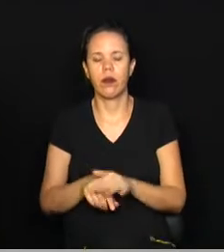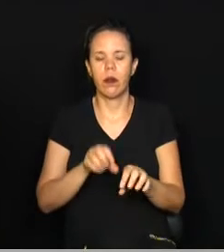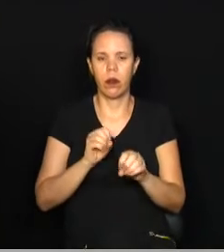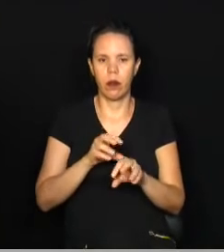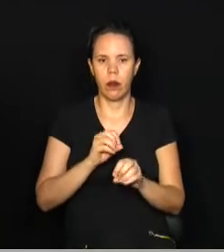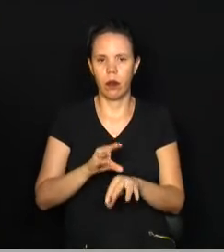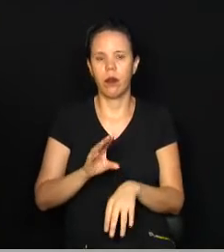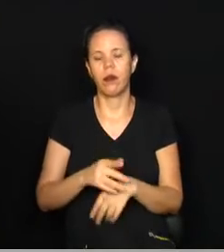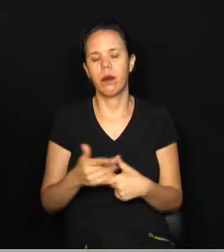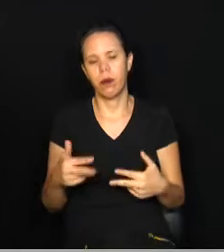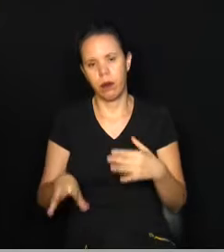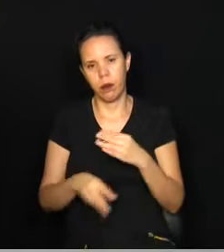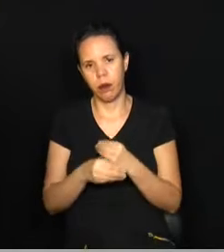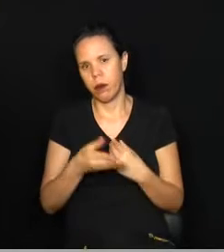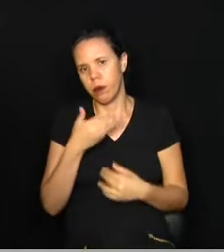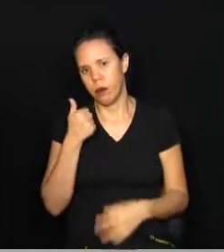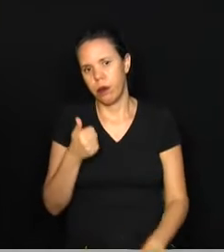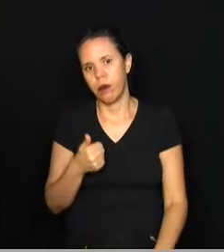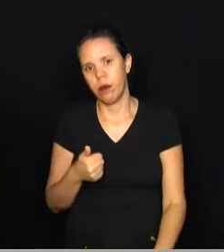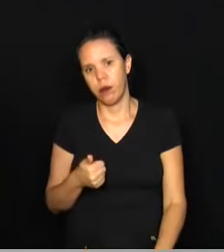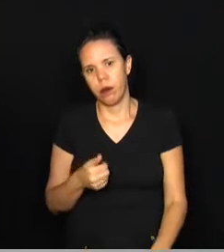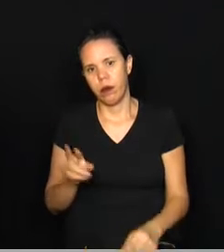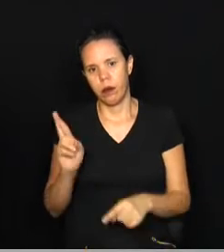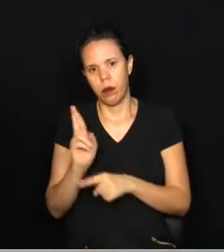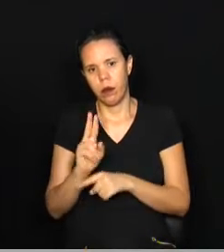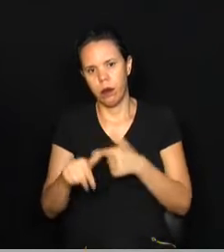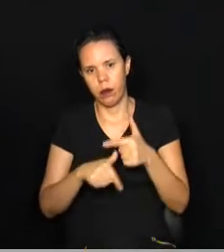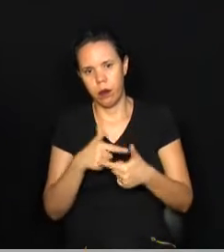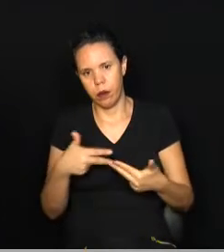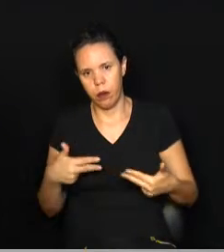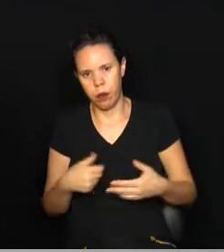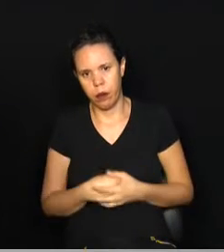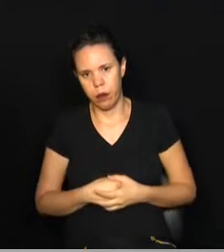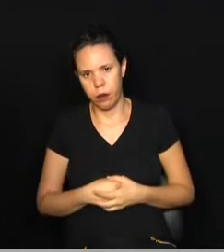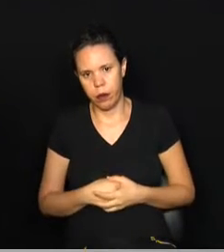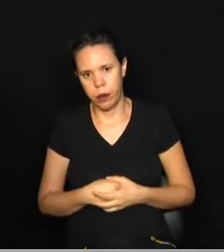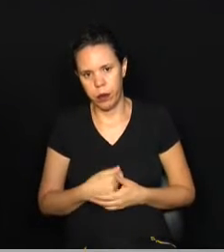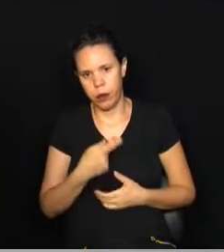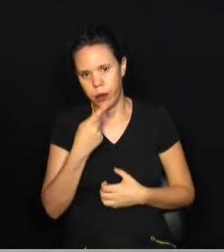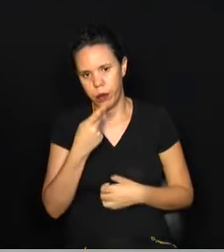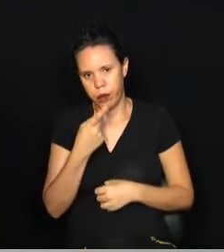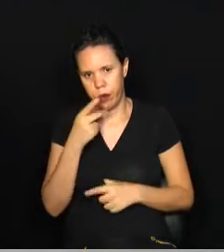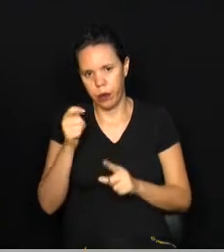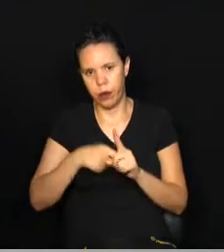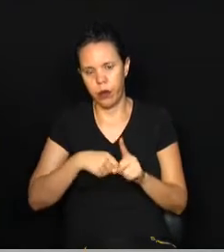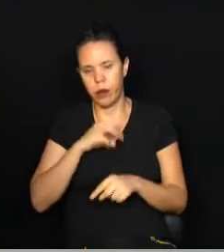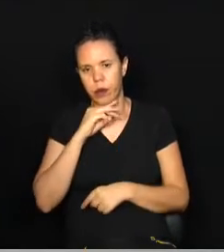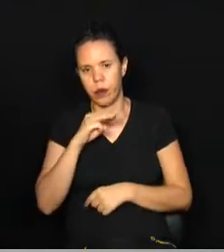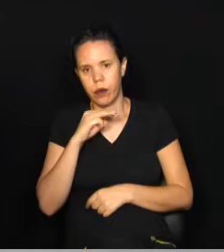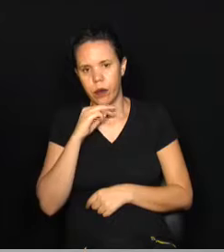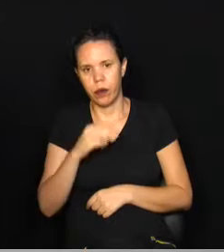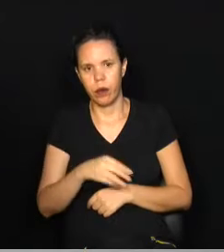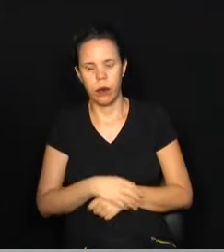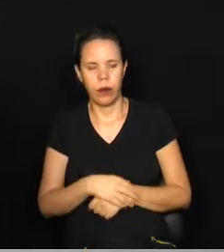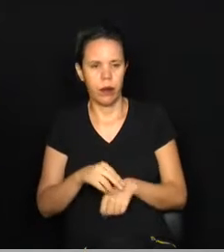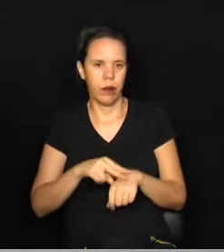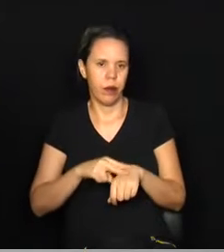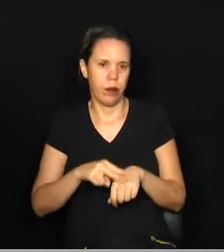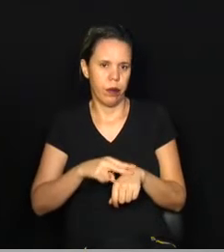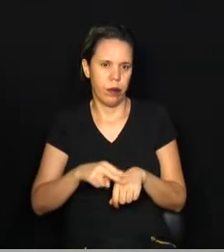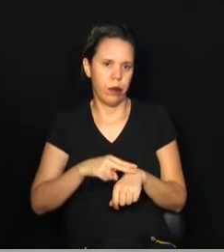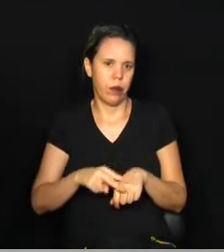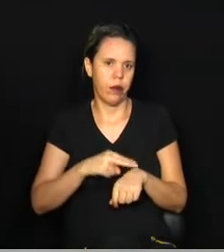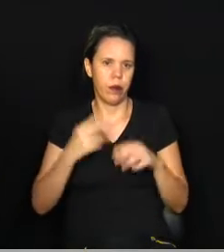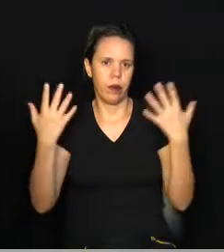educacional, né? E das suas regulamentações de trabalho. Então, para falar do Março Verde, que é uma data